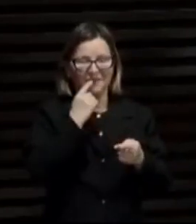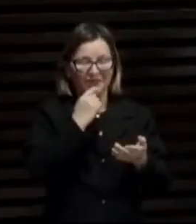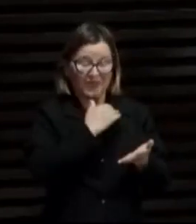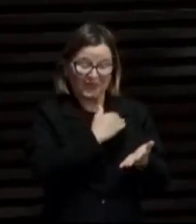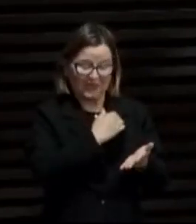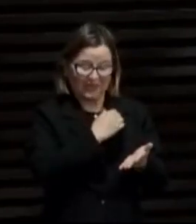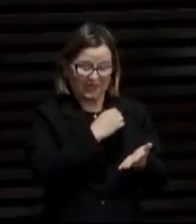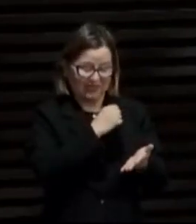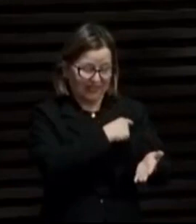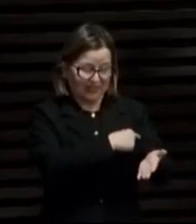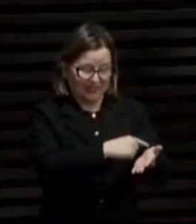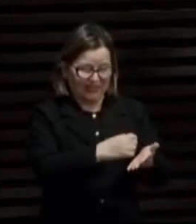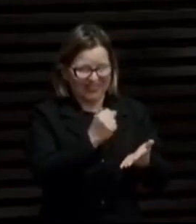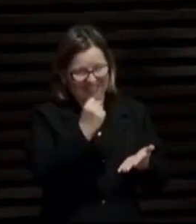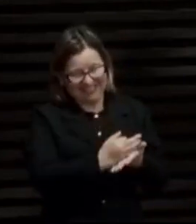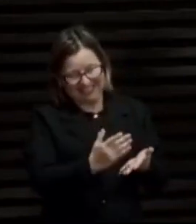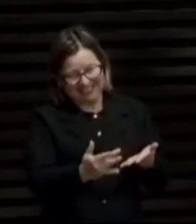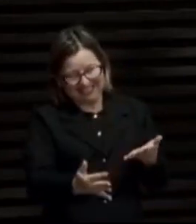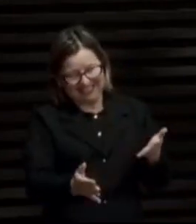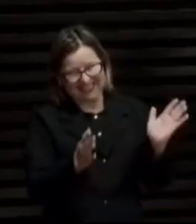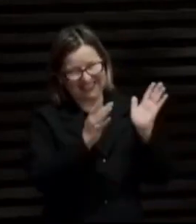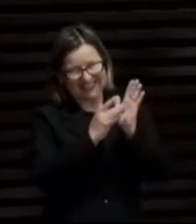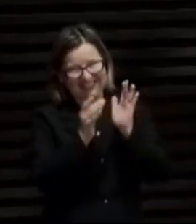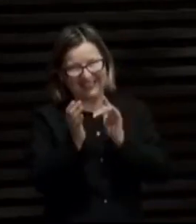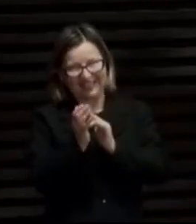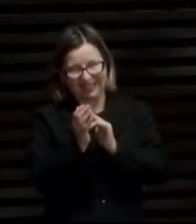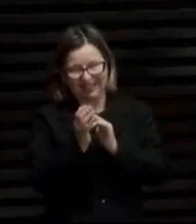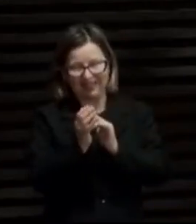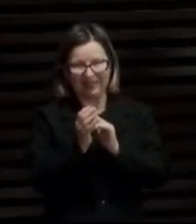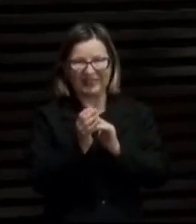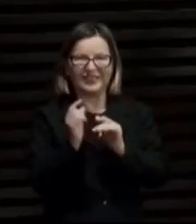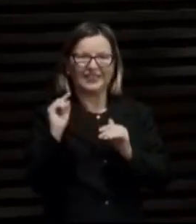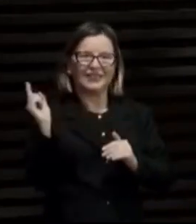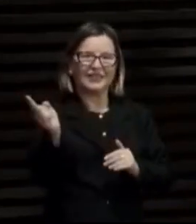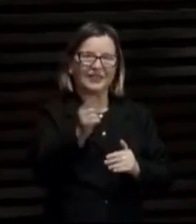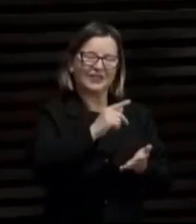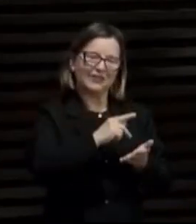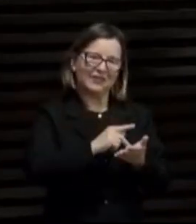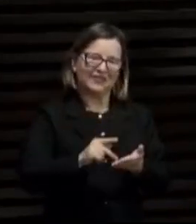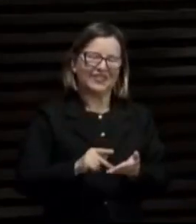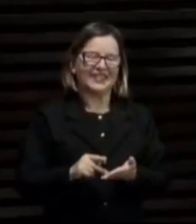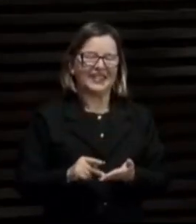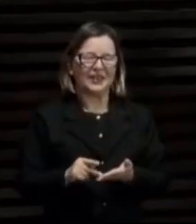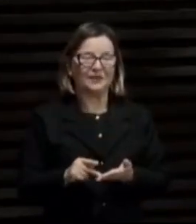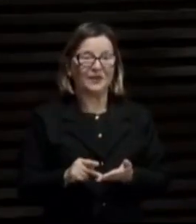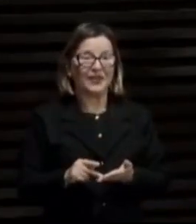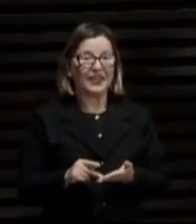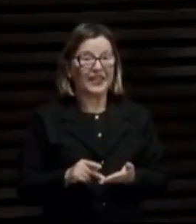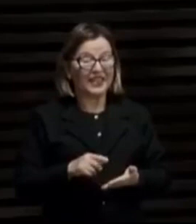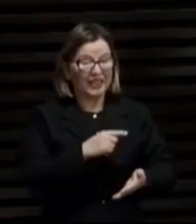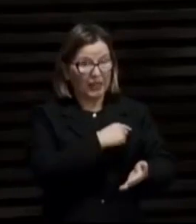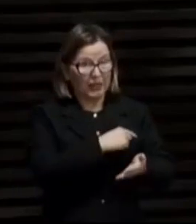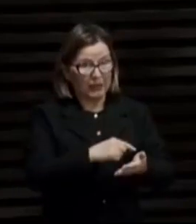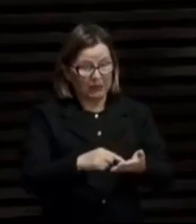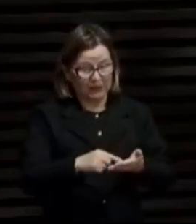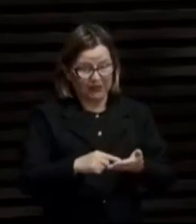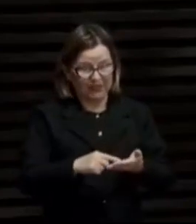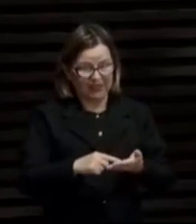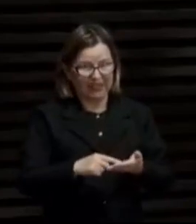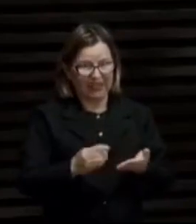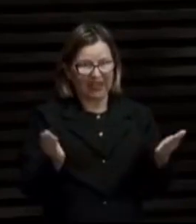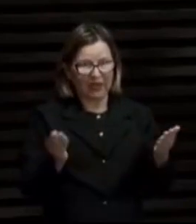aceitação definitiva diante de Deus. O sangue não está mais nas pontas do altar ou sobre a tampa da